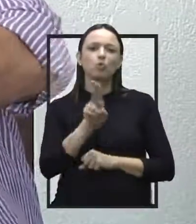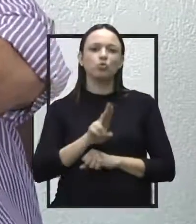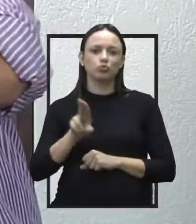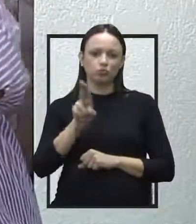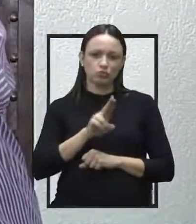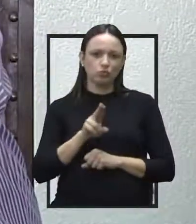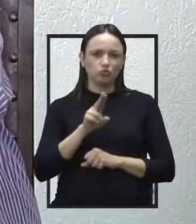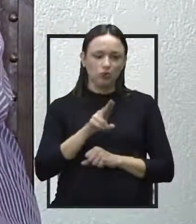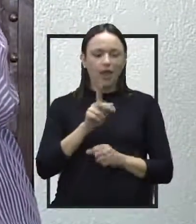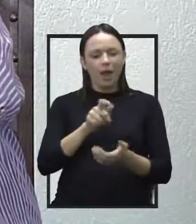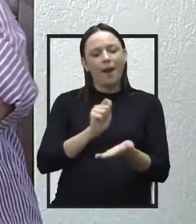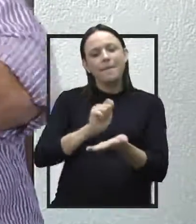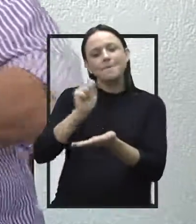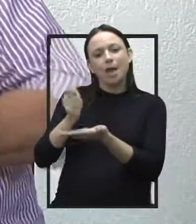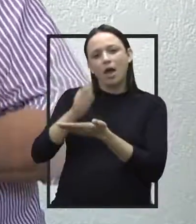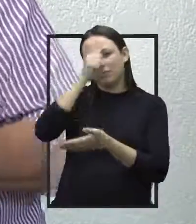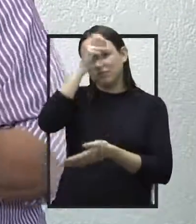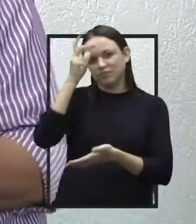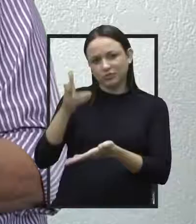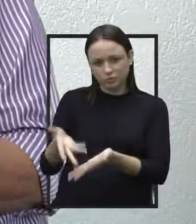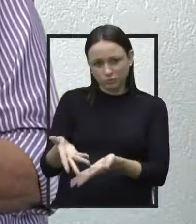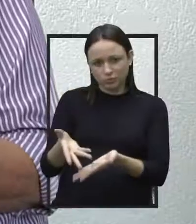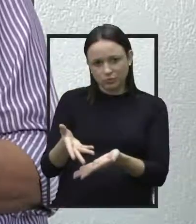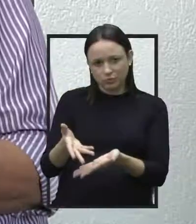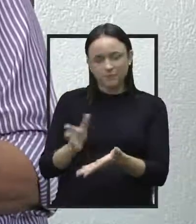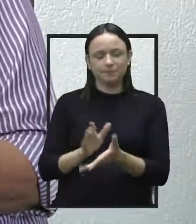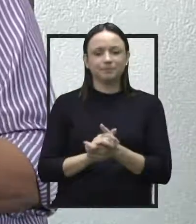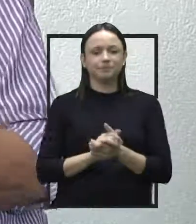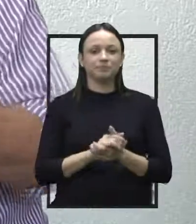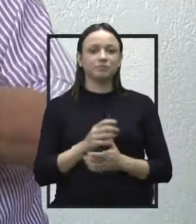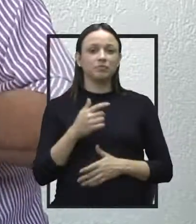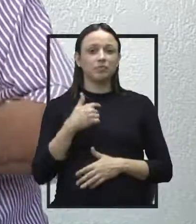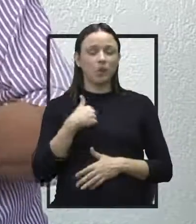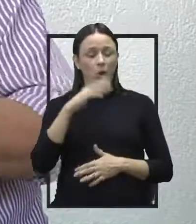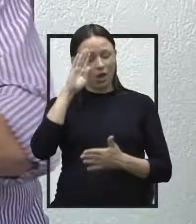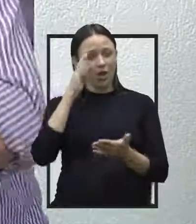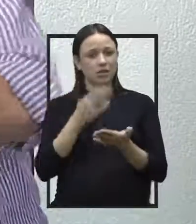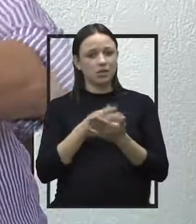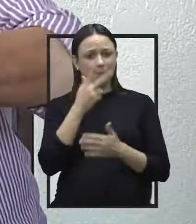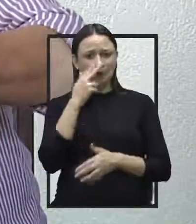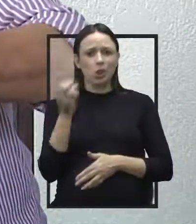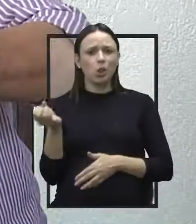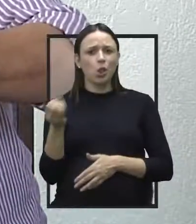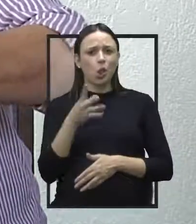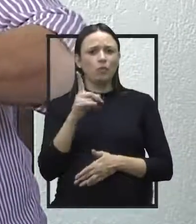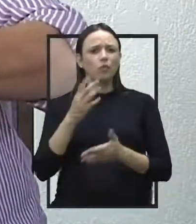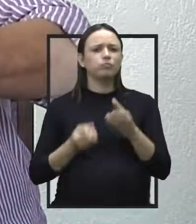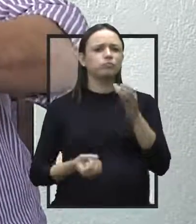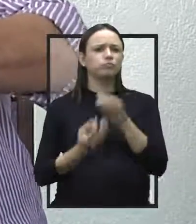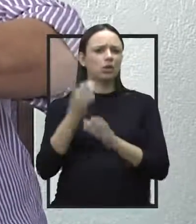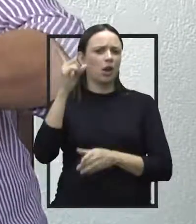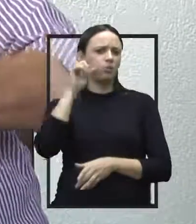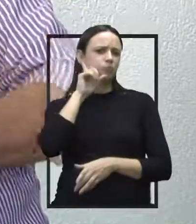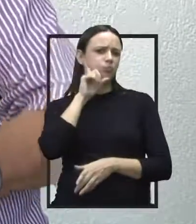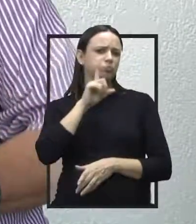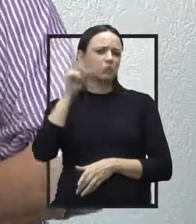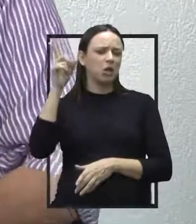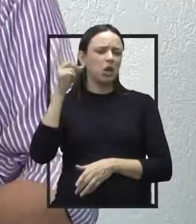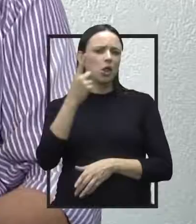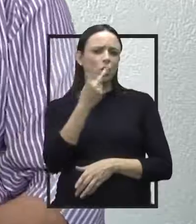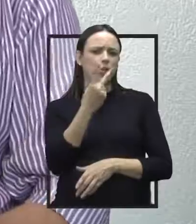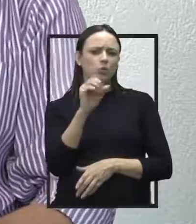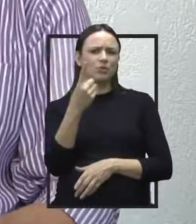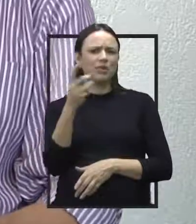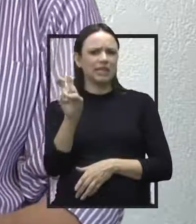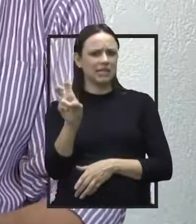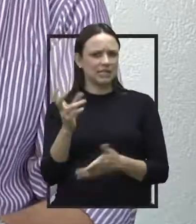consequentemente, pagar por aquele espaço. E eu acredito até que é uma coisa nova, surgiu aí nos Estados Unidos, se eu não me engano, acho que em 2015,